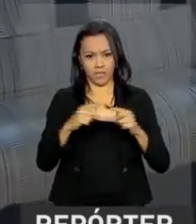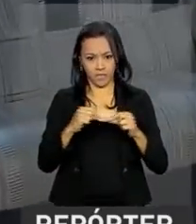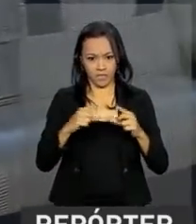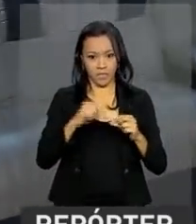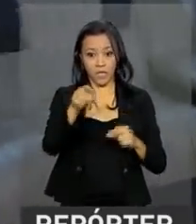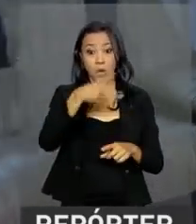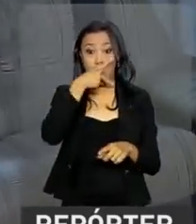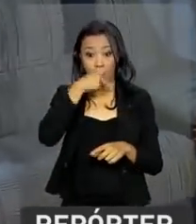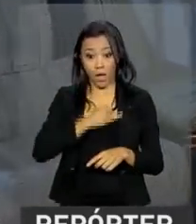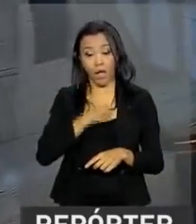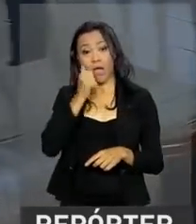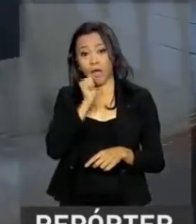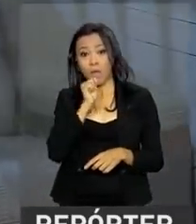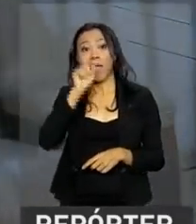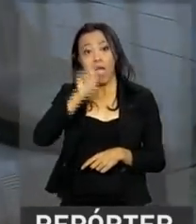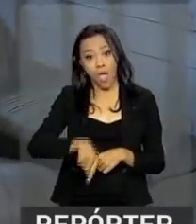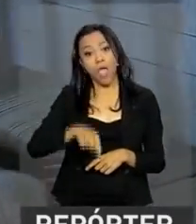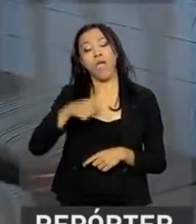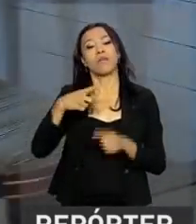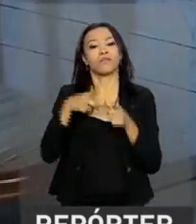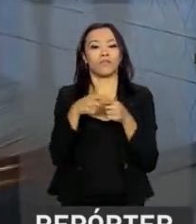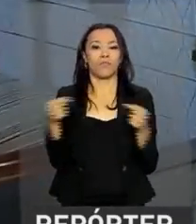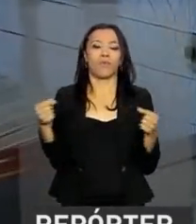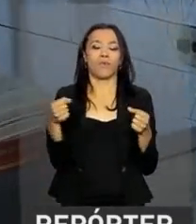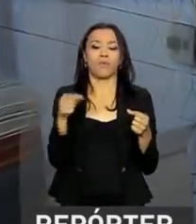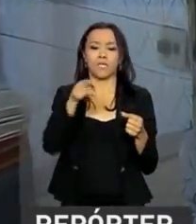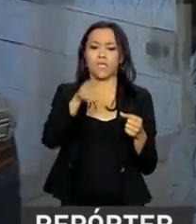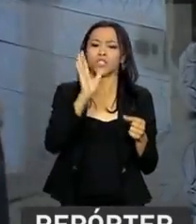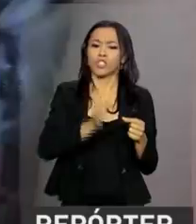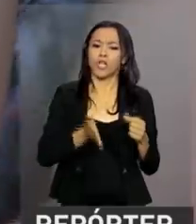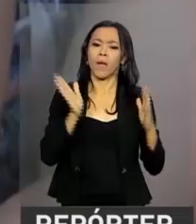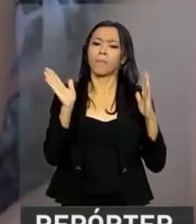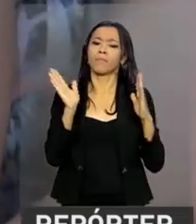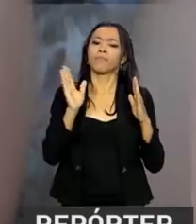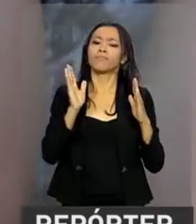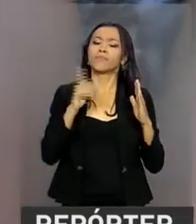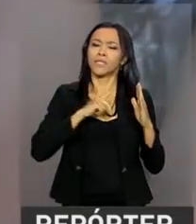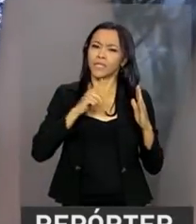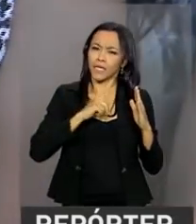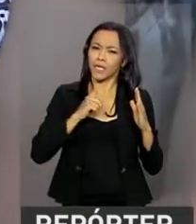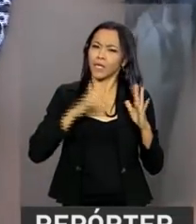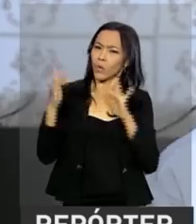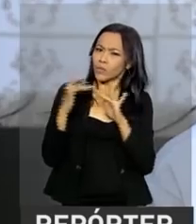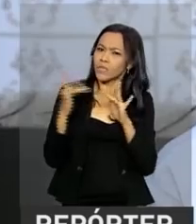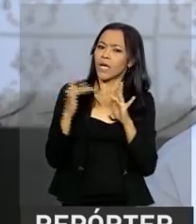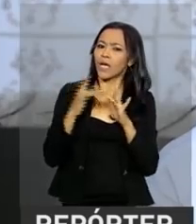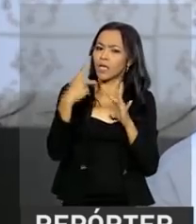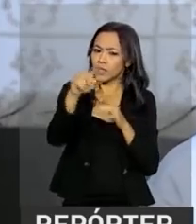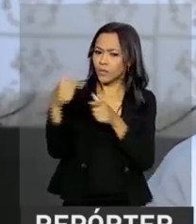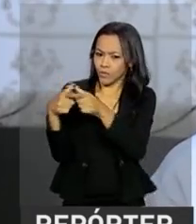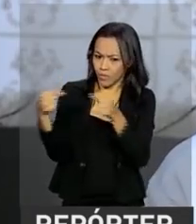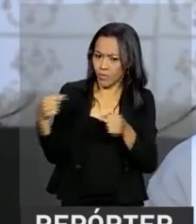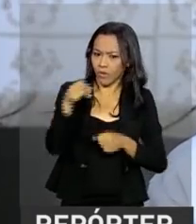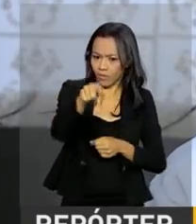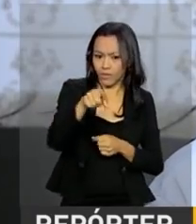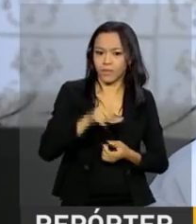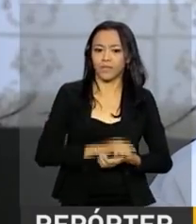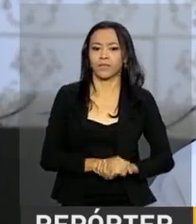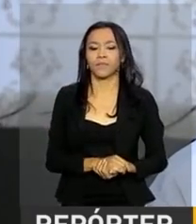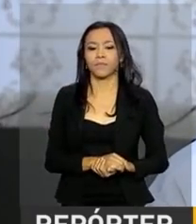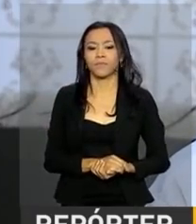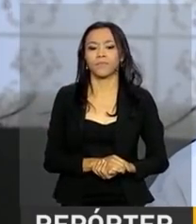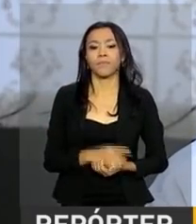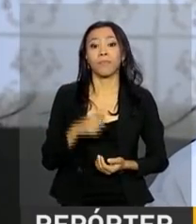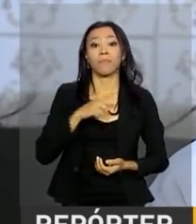pais japoneses, ele já morou e tem ligações fortes com o país oriental. Tenho, né,